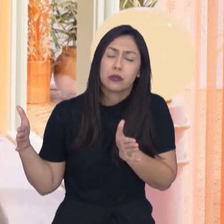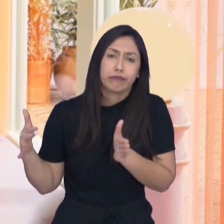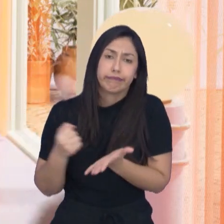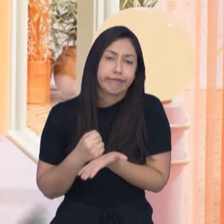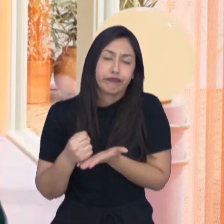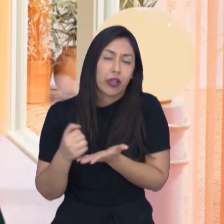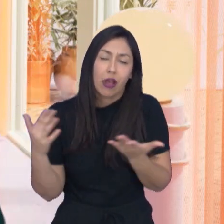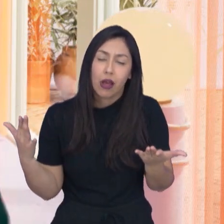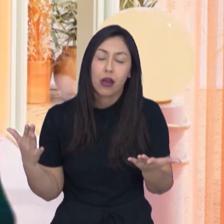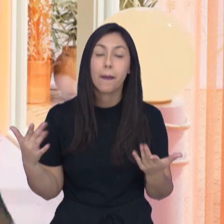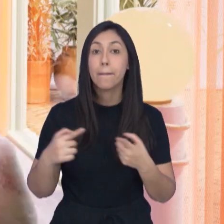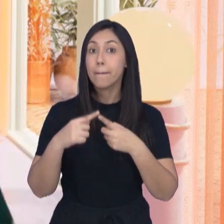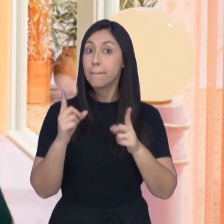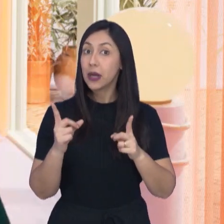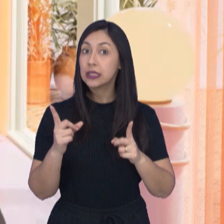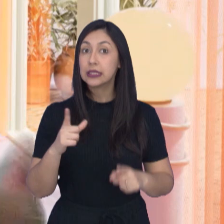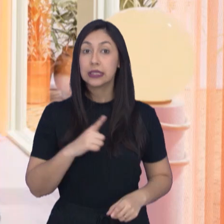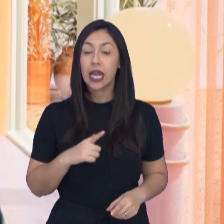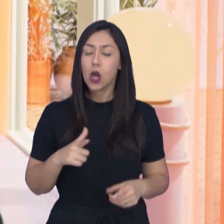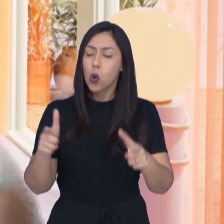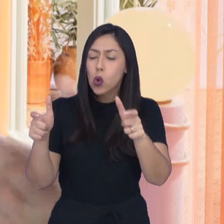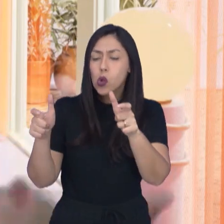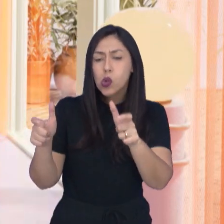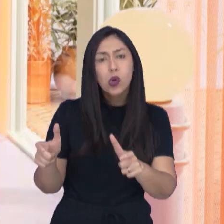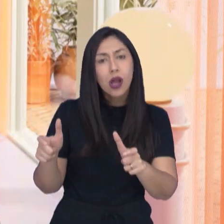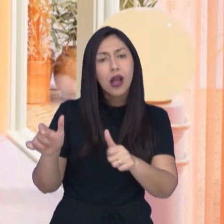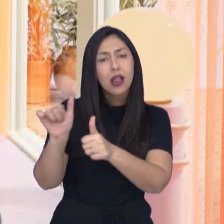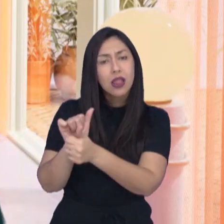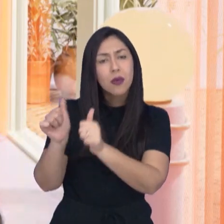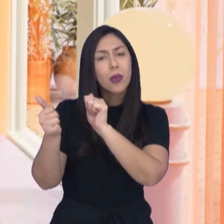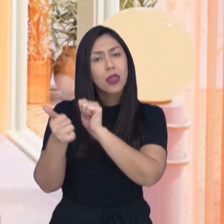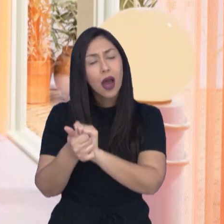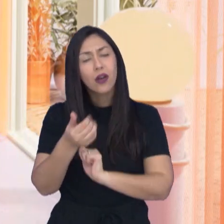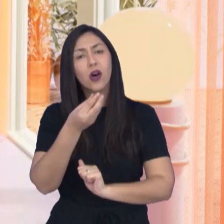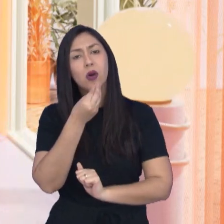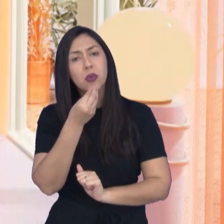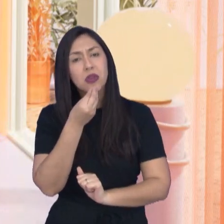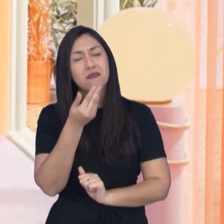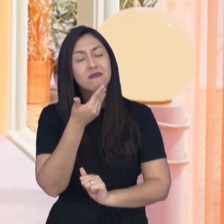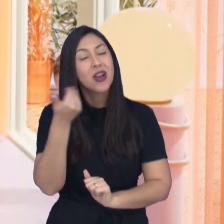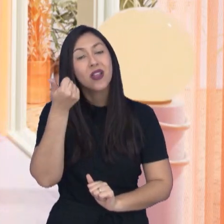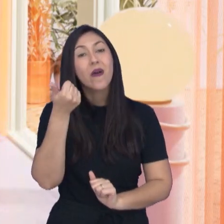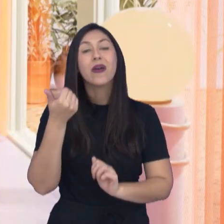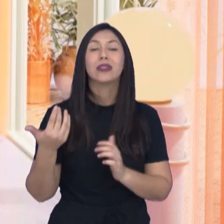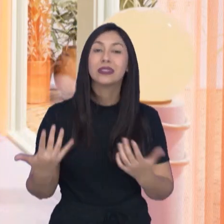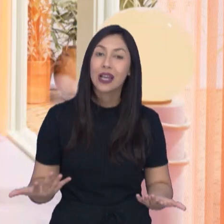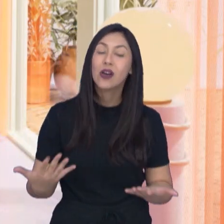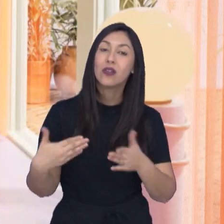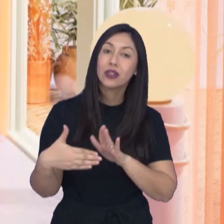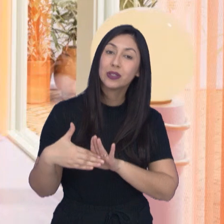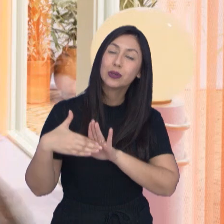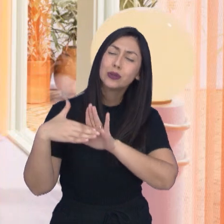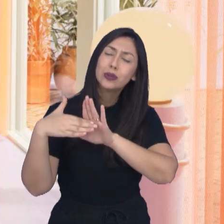mas proporcionar ali ambientes, oportunidades mais flexíveis que vão ali realmente gerar, né,